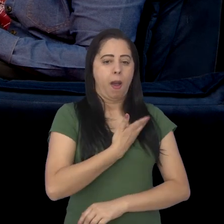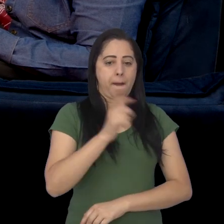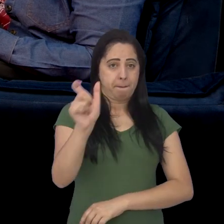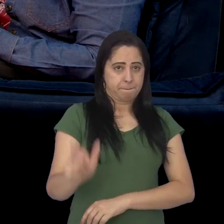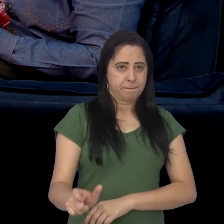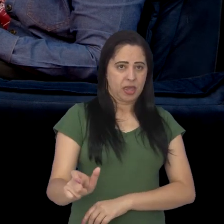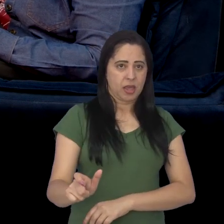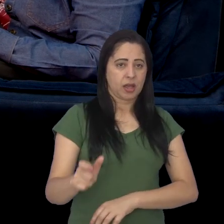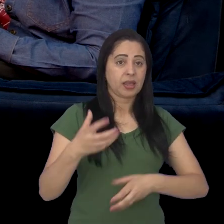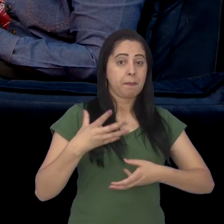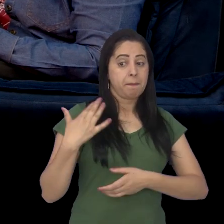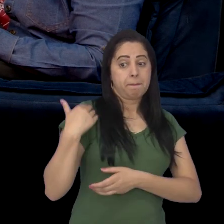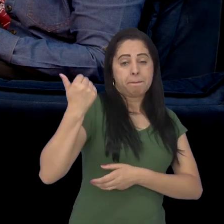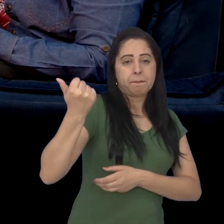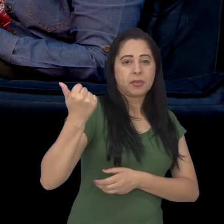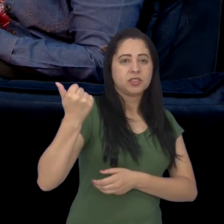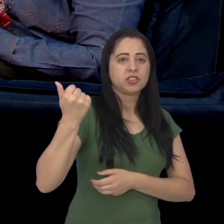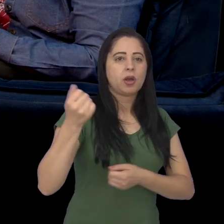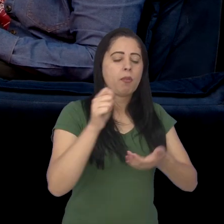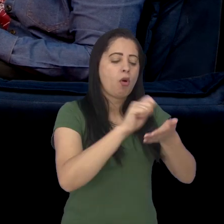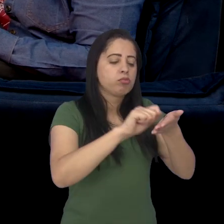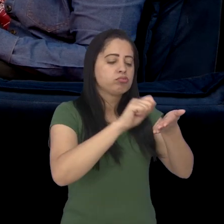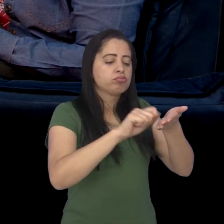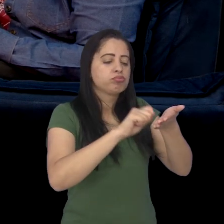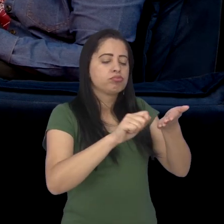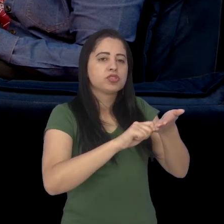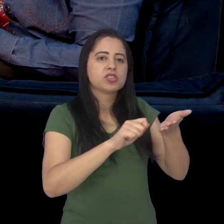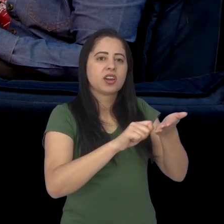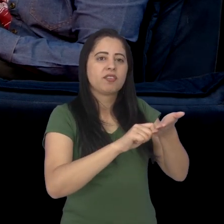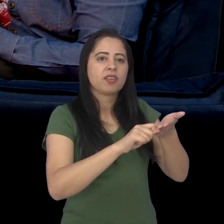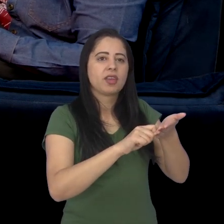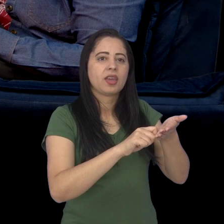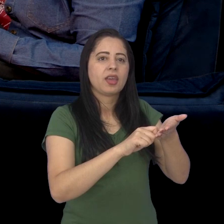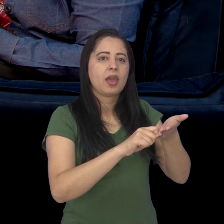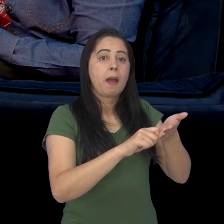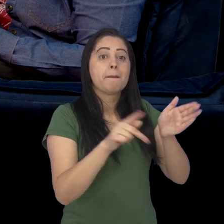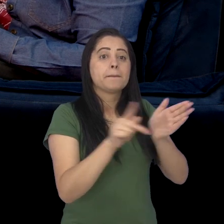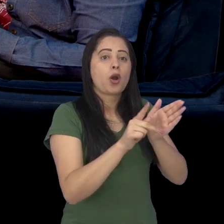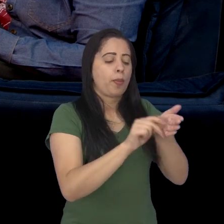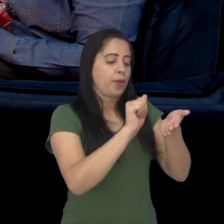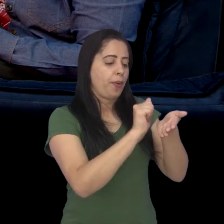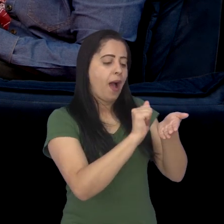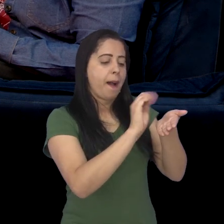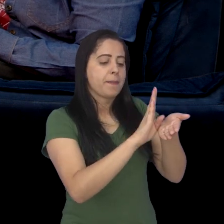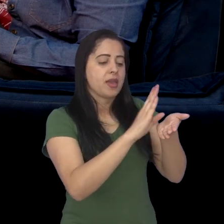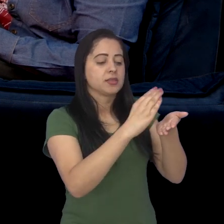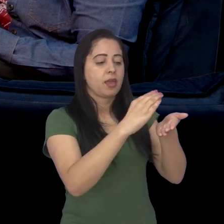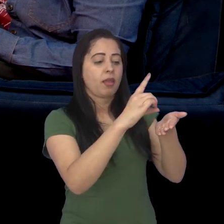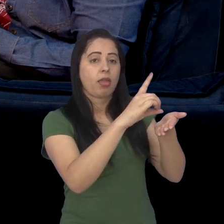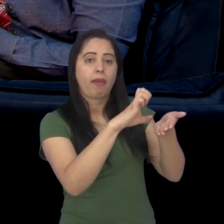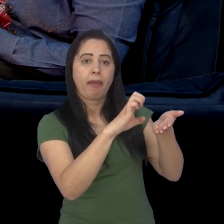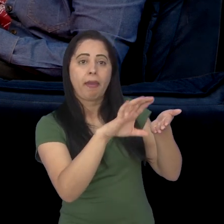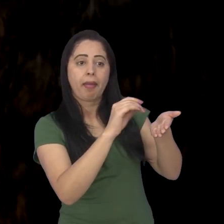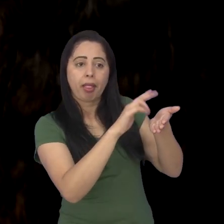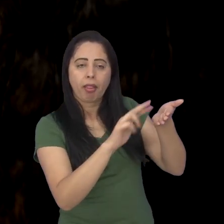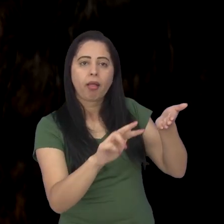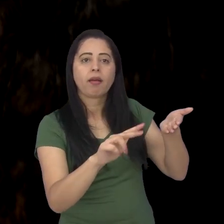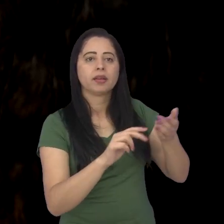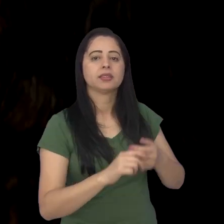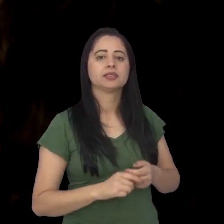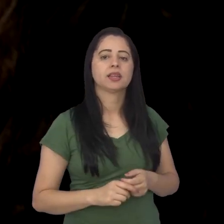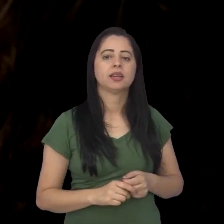É. E trabalhei mais com alfabetização. Aí eu tive uma amiga jornalista que me convidou para fazer uma cartilha